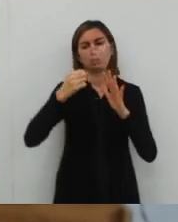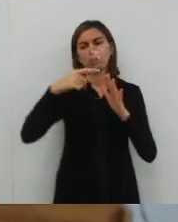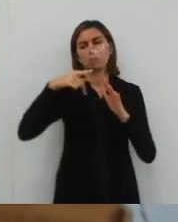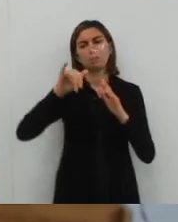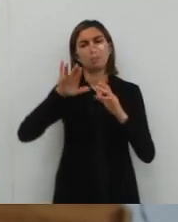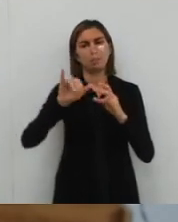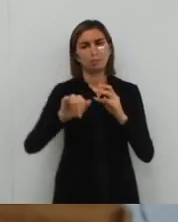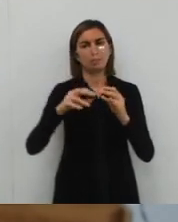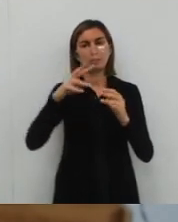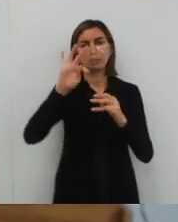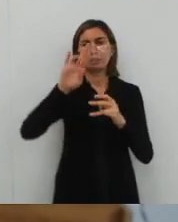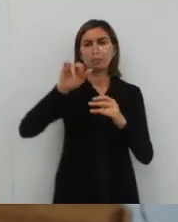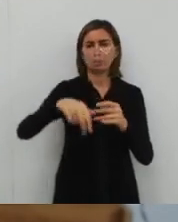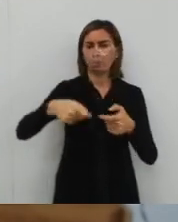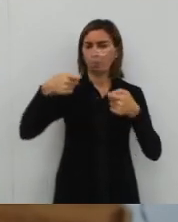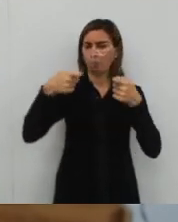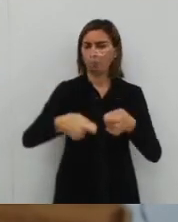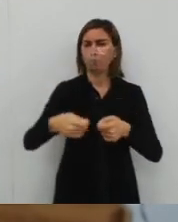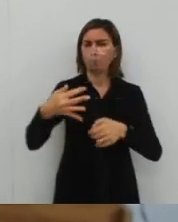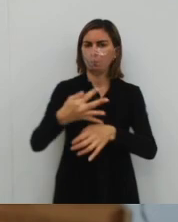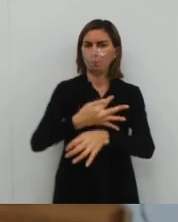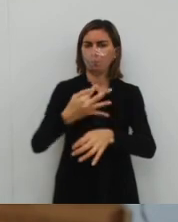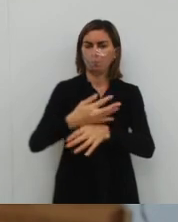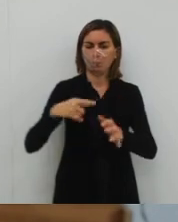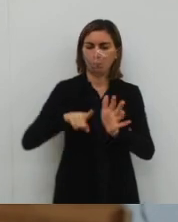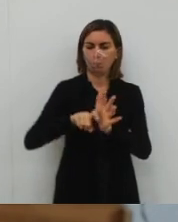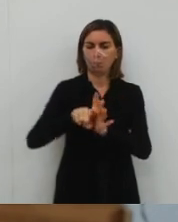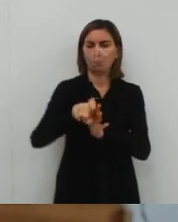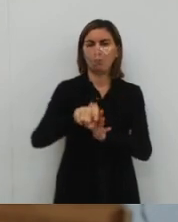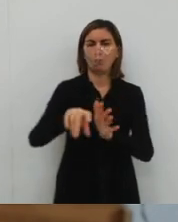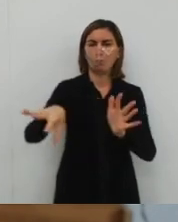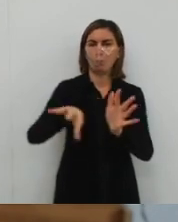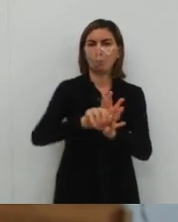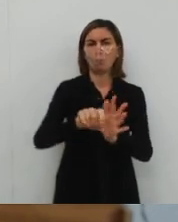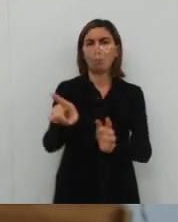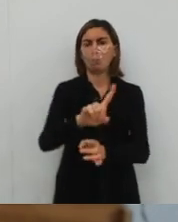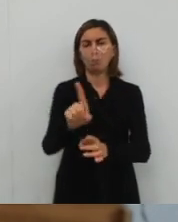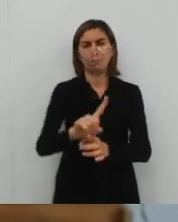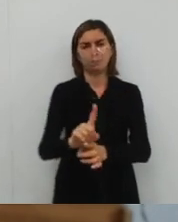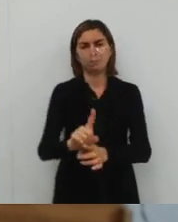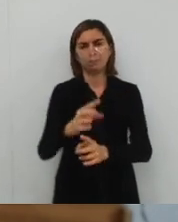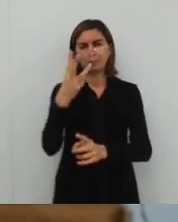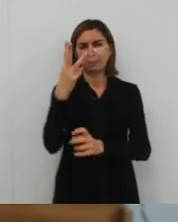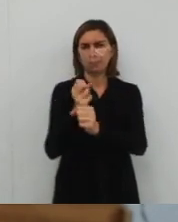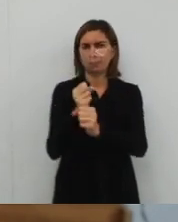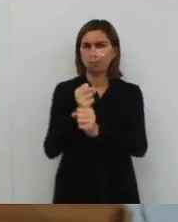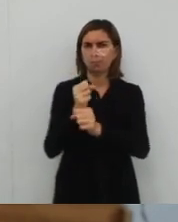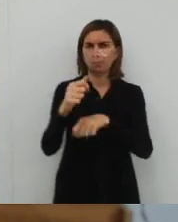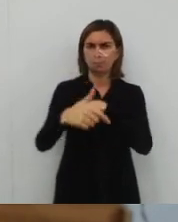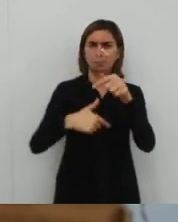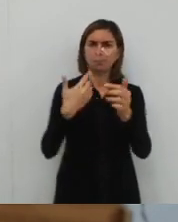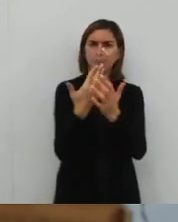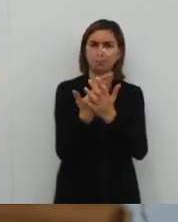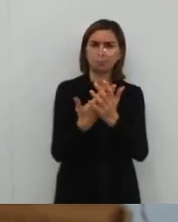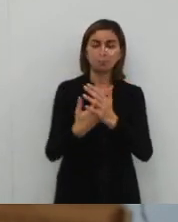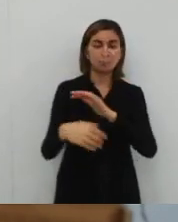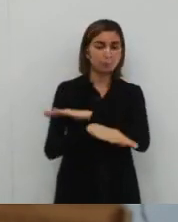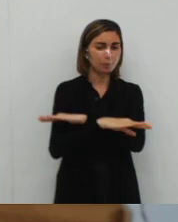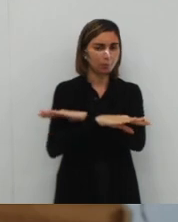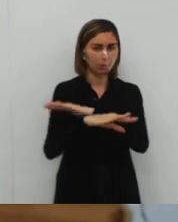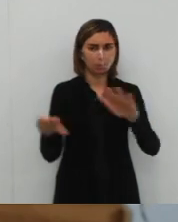trigo, que ela se tornou resistente a esse fungo. Tá? Em 3 anos de trabalho e pesquisa, ele